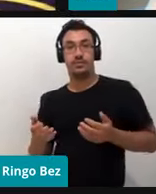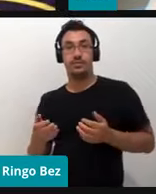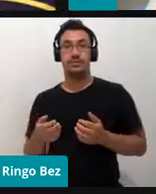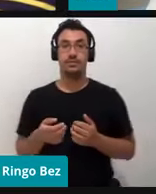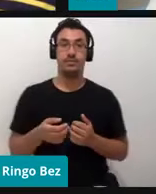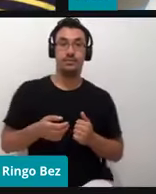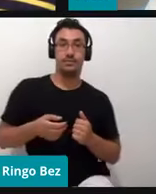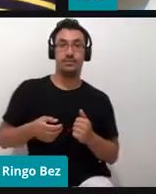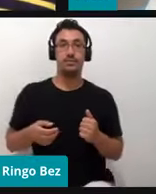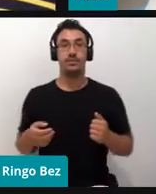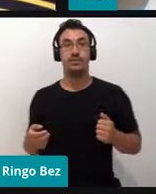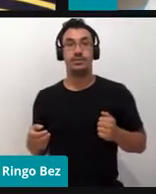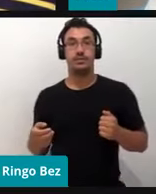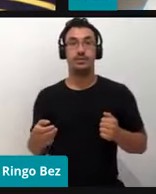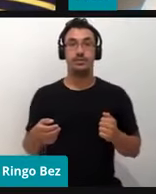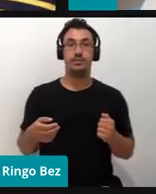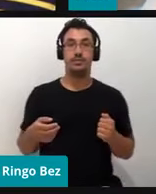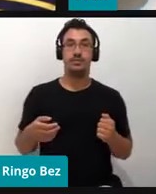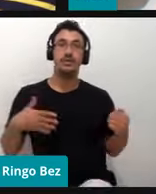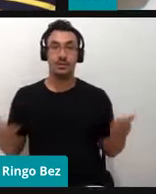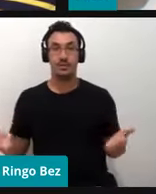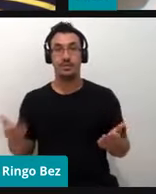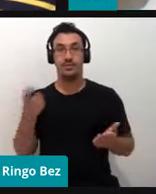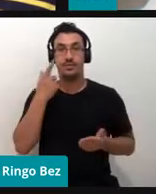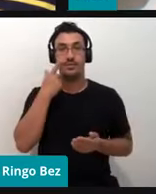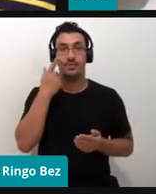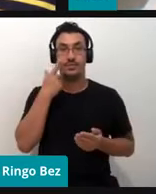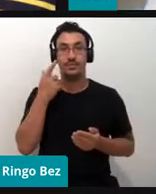Voltei. Então, esse primeira